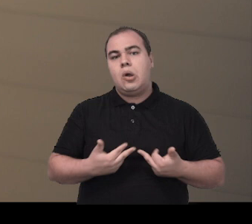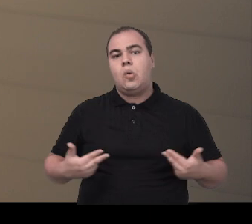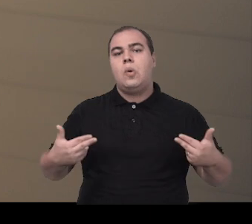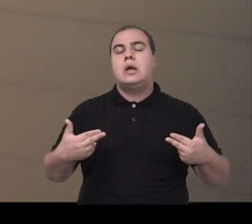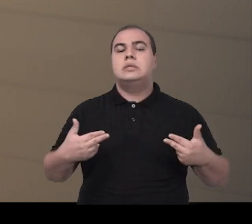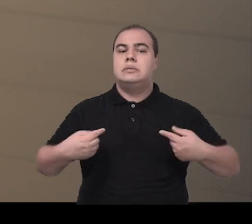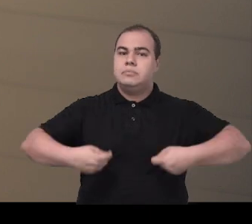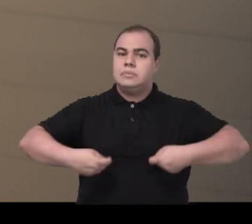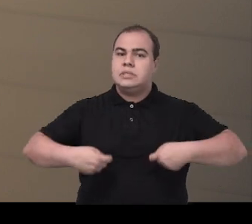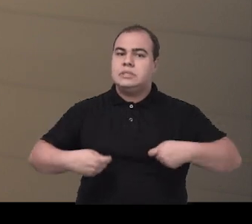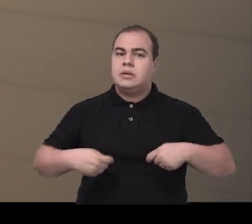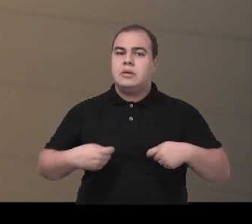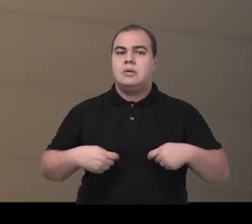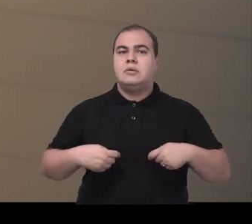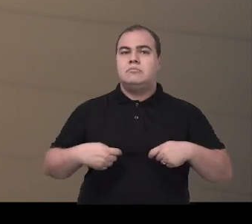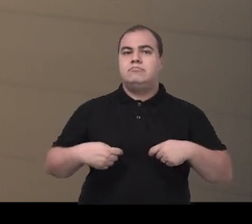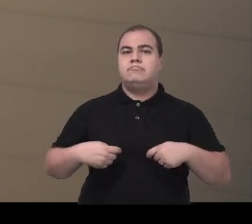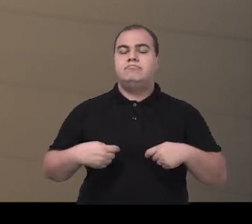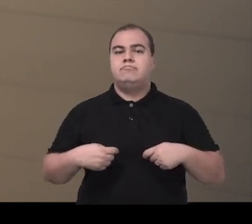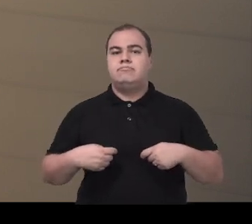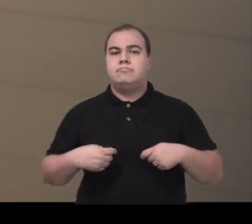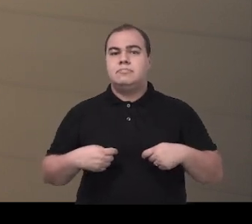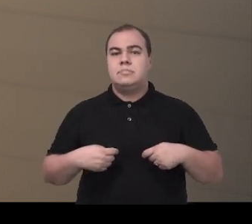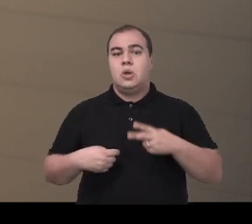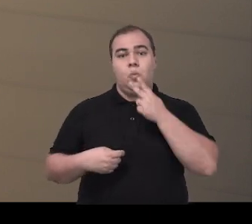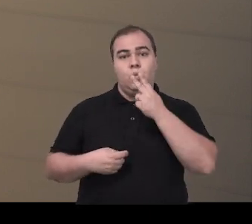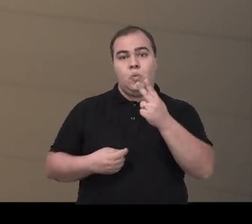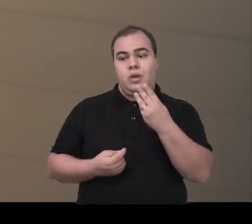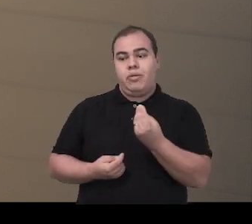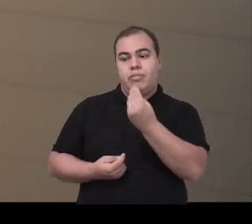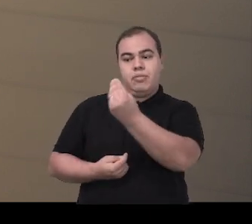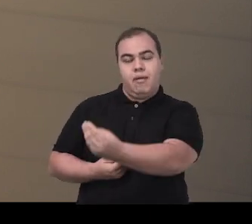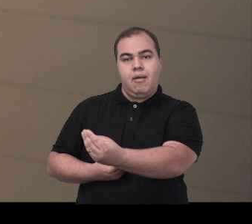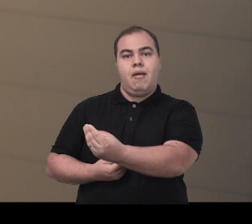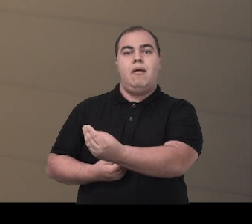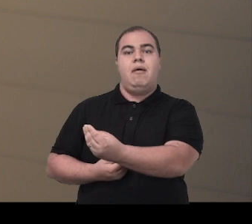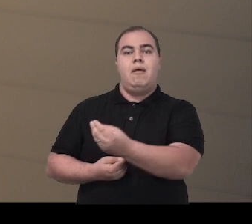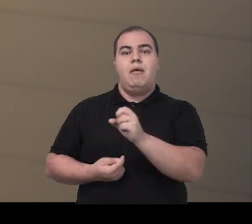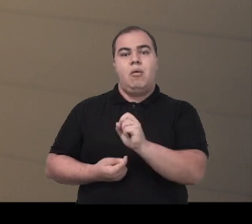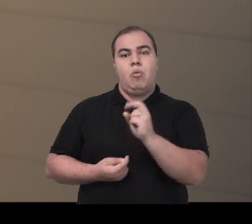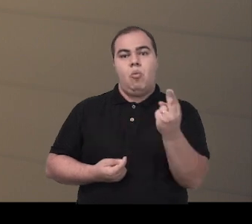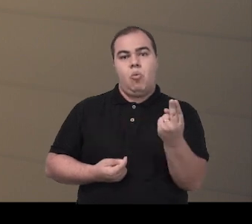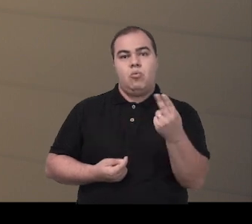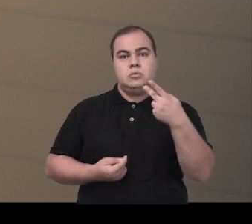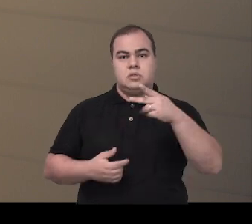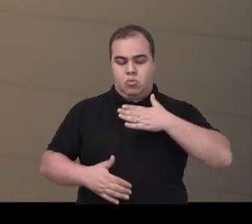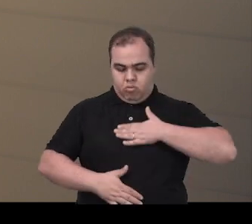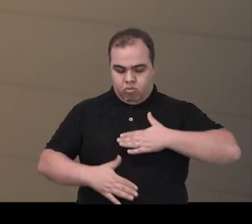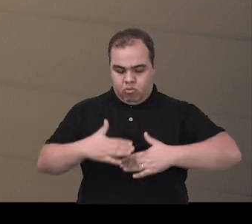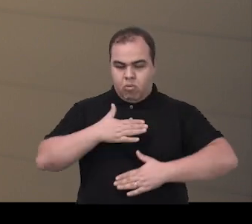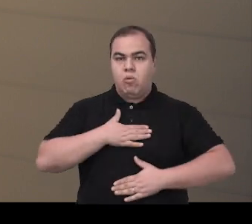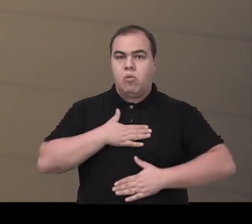precisa, né, oferecer o seu cigarro, o seu pouco cigarro, o